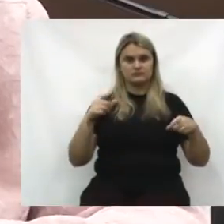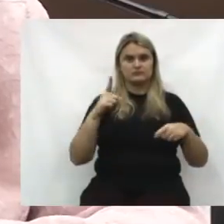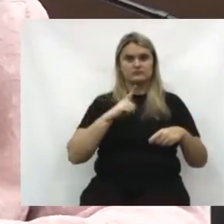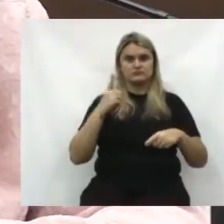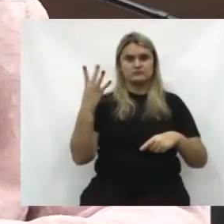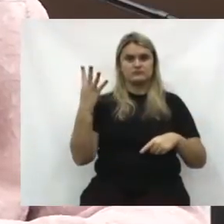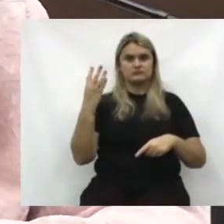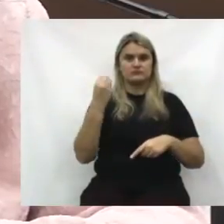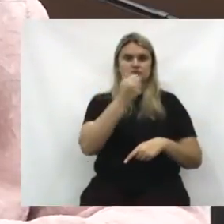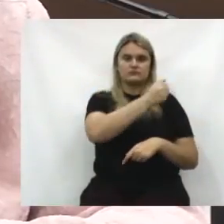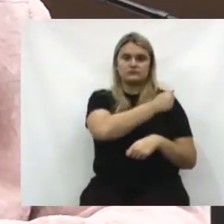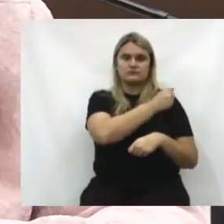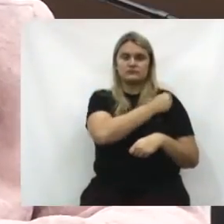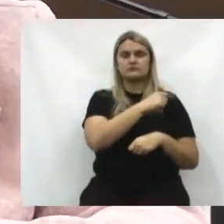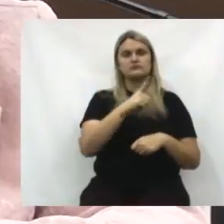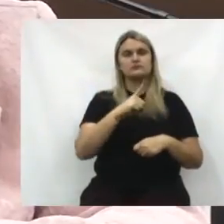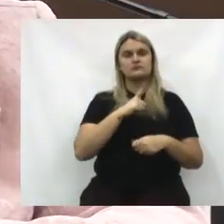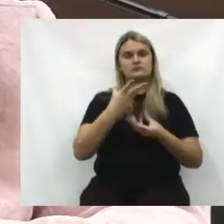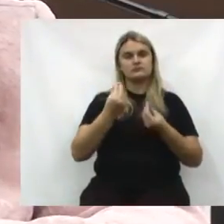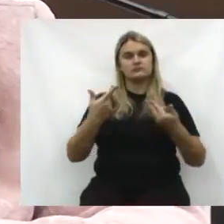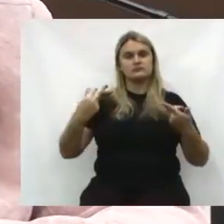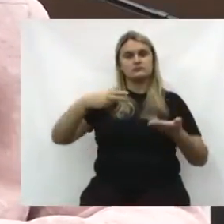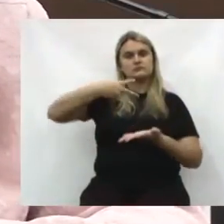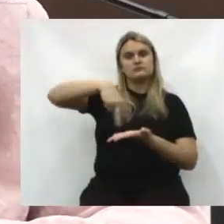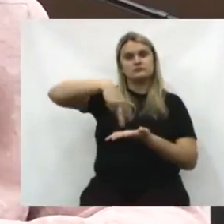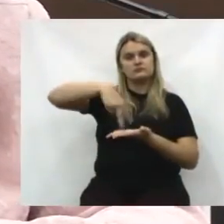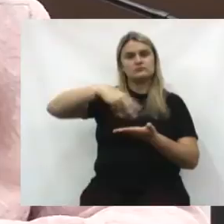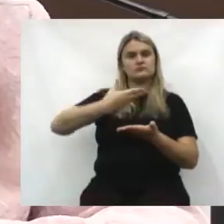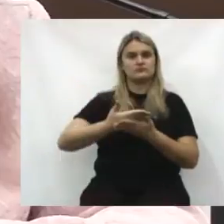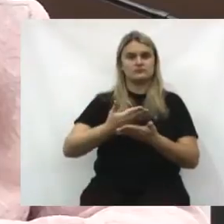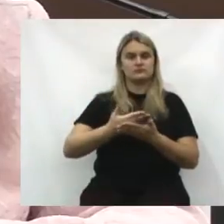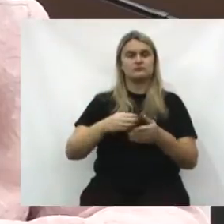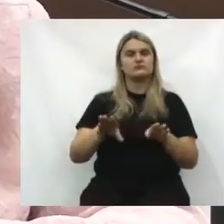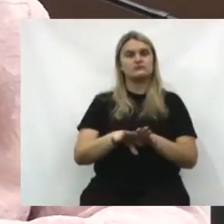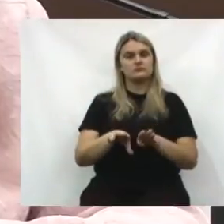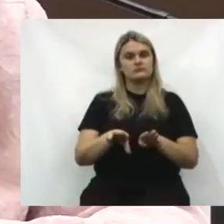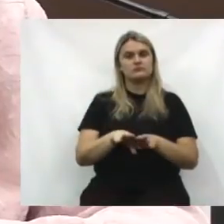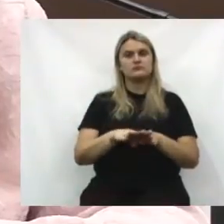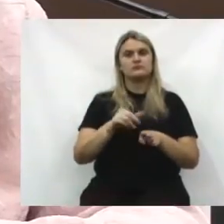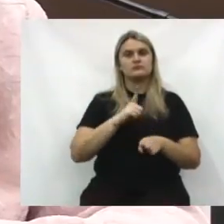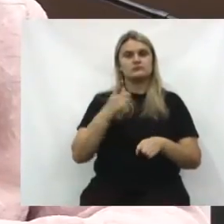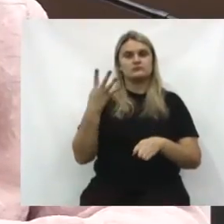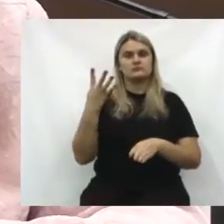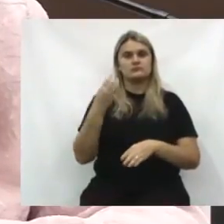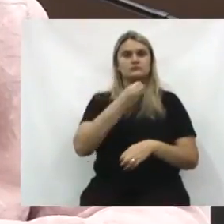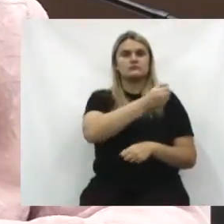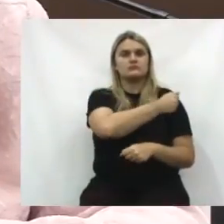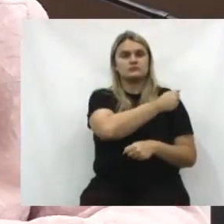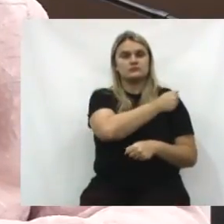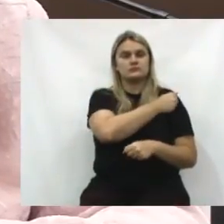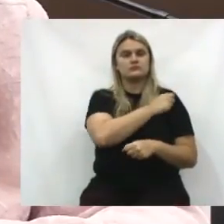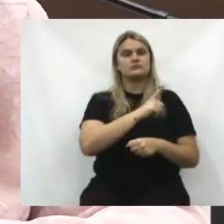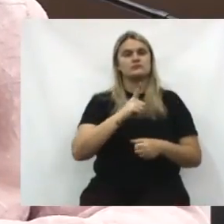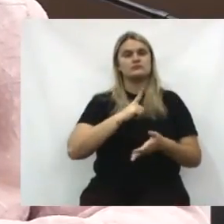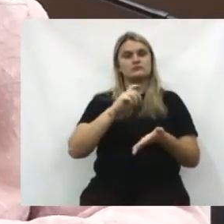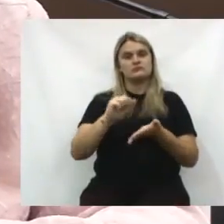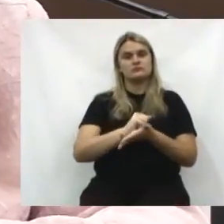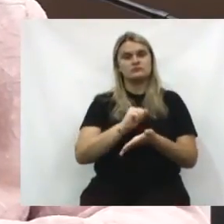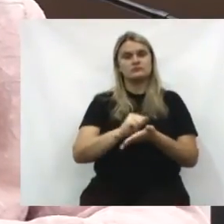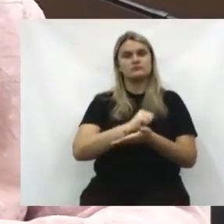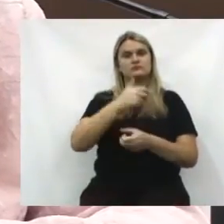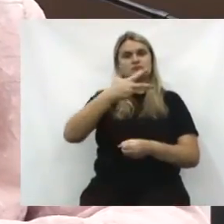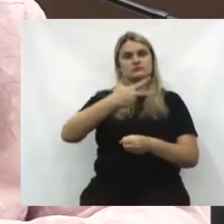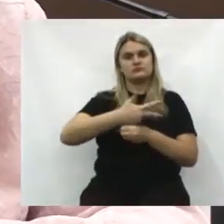violão, aproximadamente 40 alunos, vários tipos de dança, também com aproximadamente 40